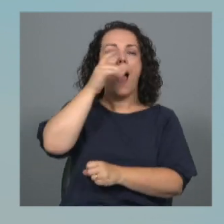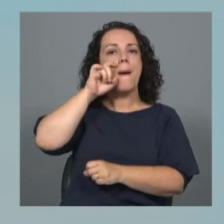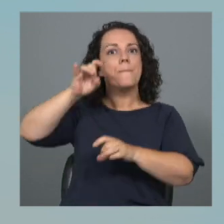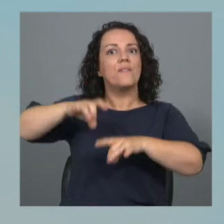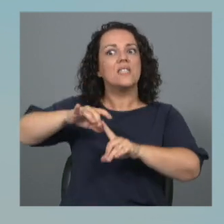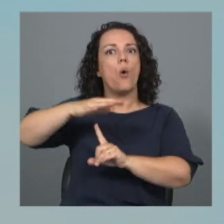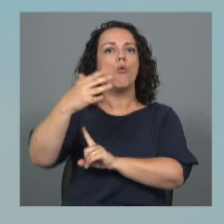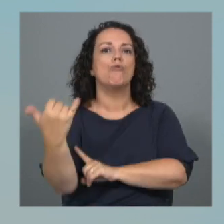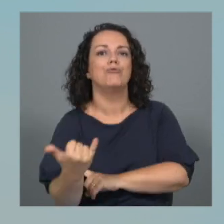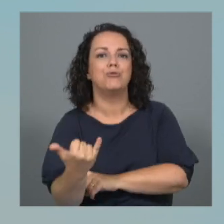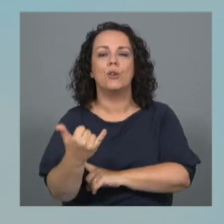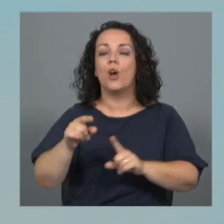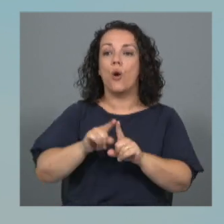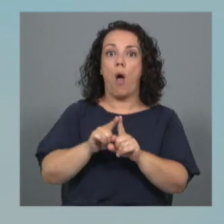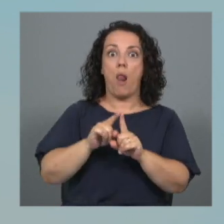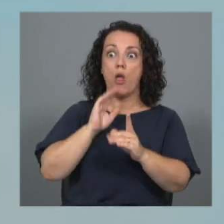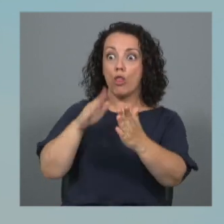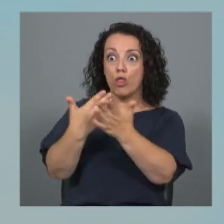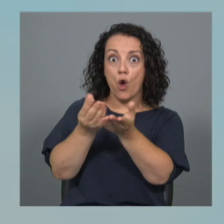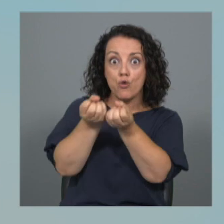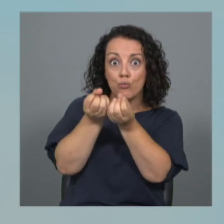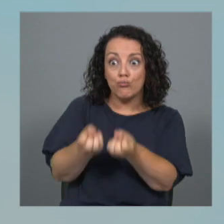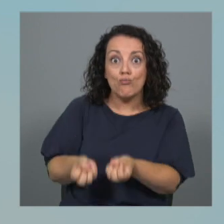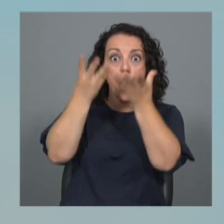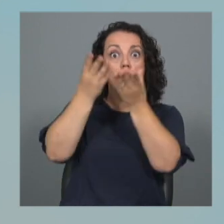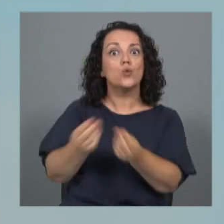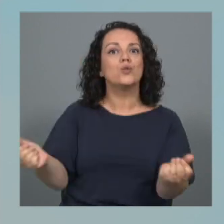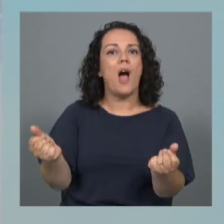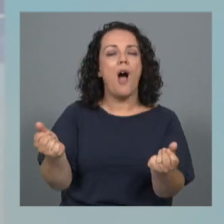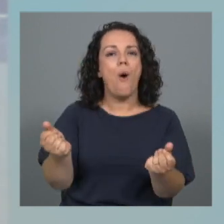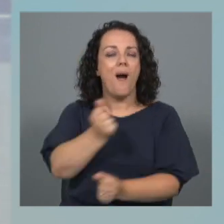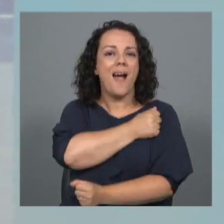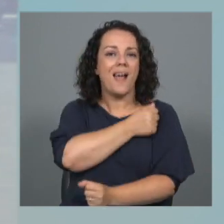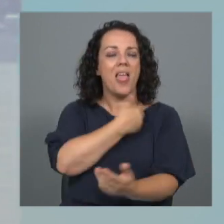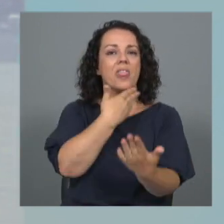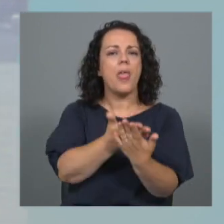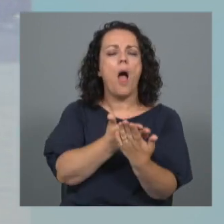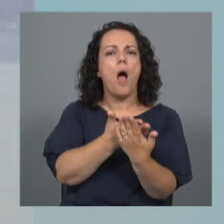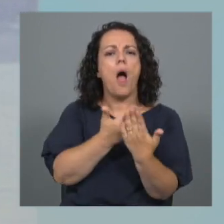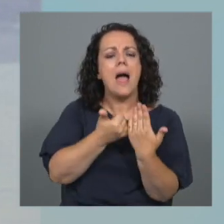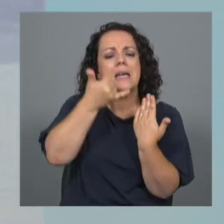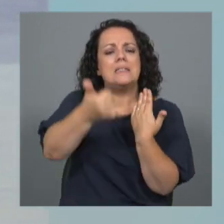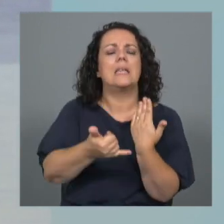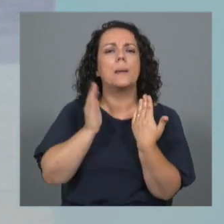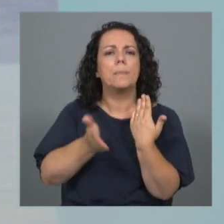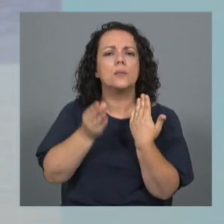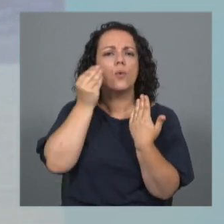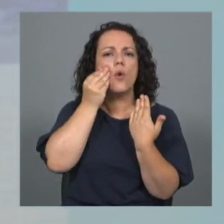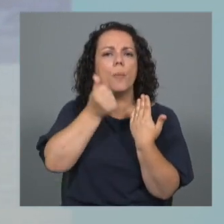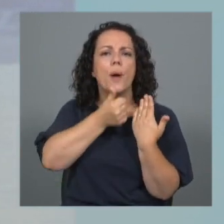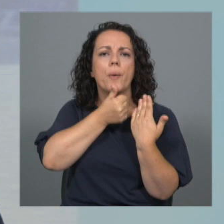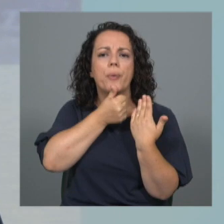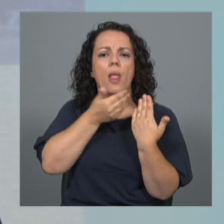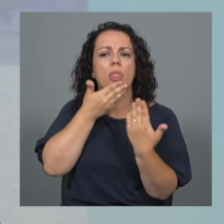dada evite que a pessoa volte a esta condição. Mas, efetivamente, temos que tirar a pessoa daquele contexto,